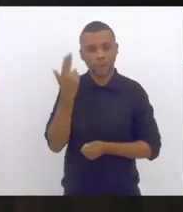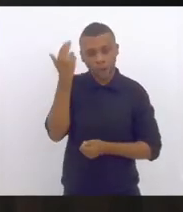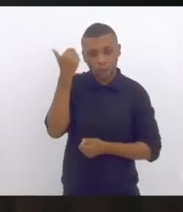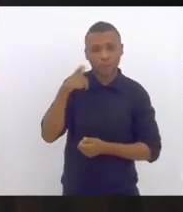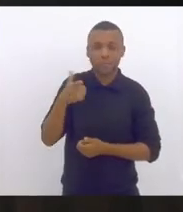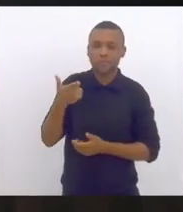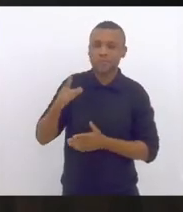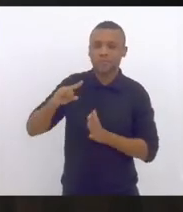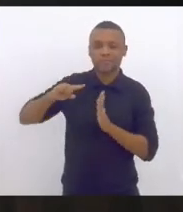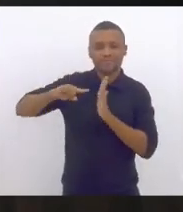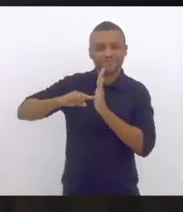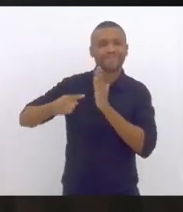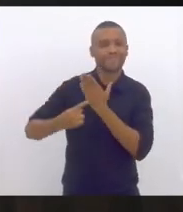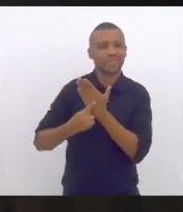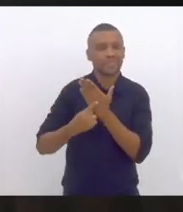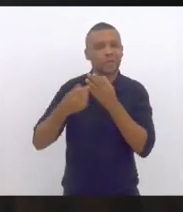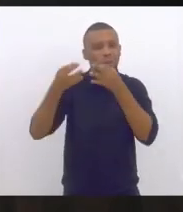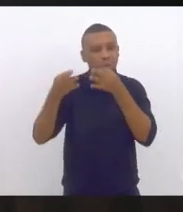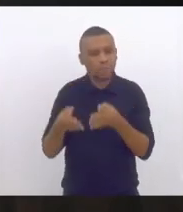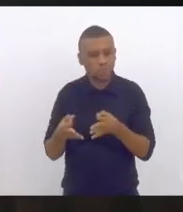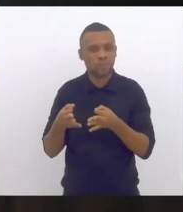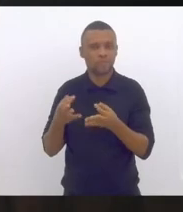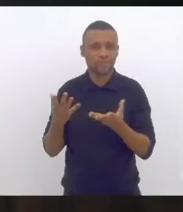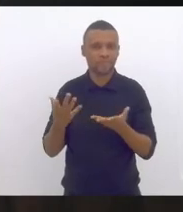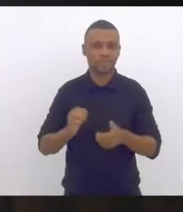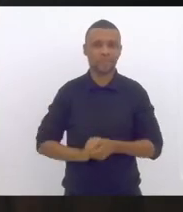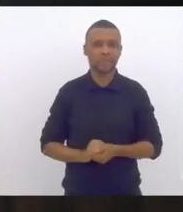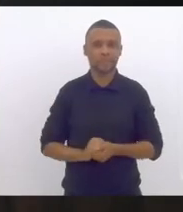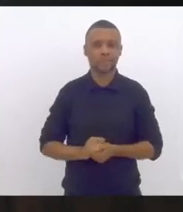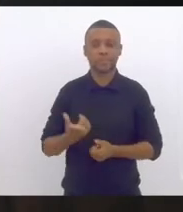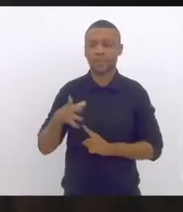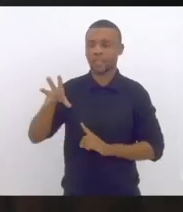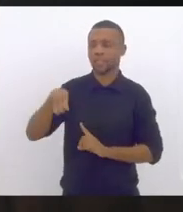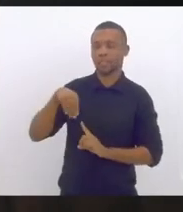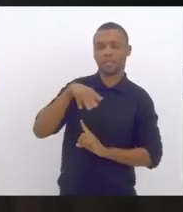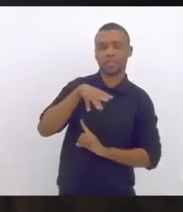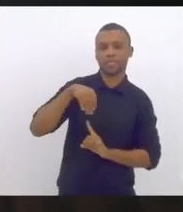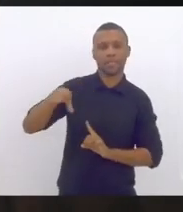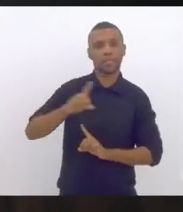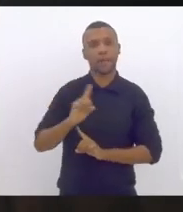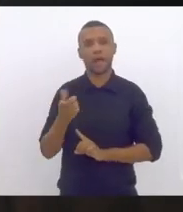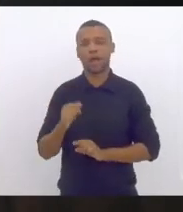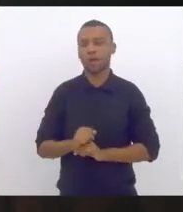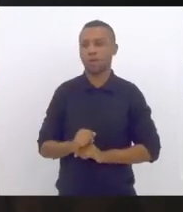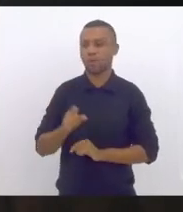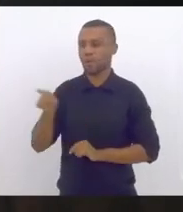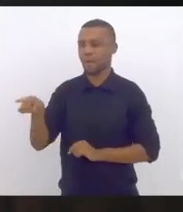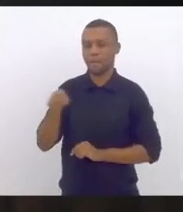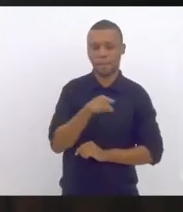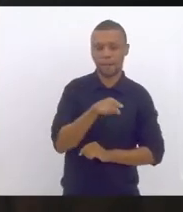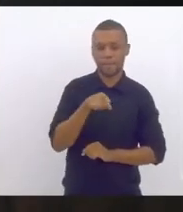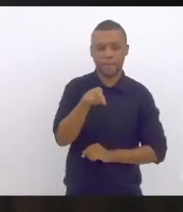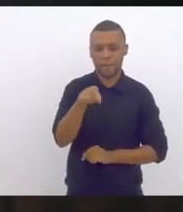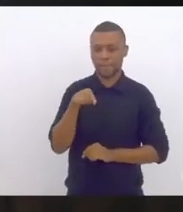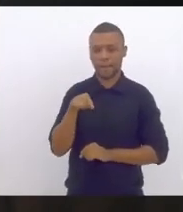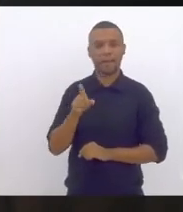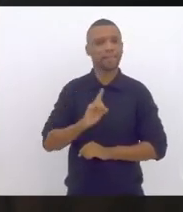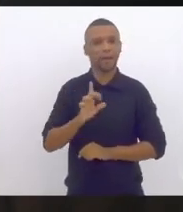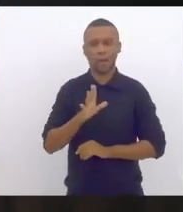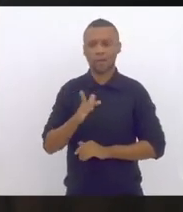foi muito assertivo, né? Tem que ser transversal, não, tem que ser bilateral, lateral,